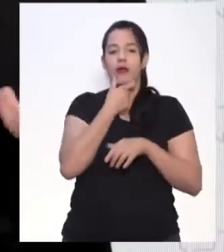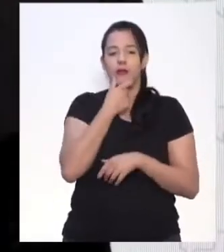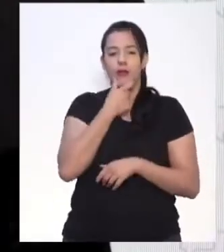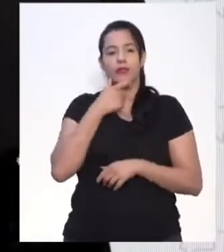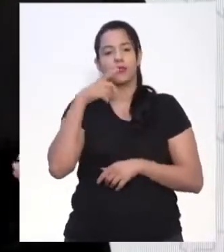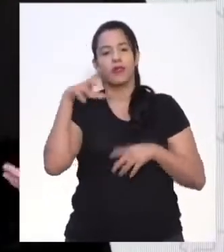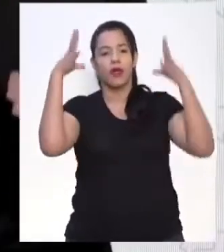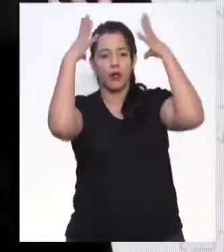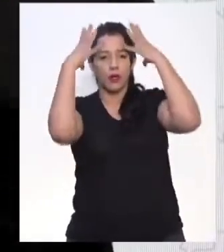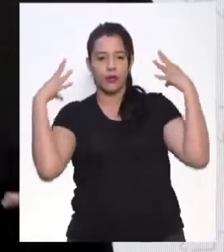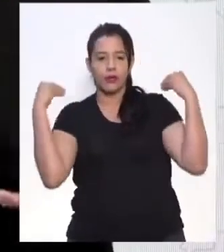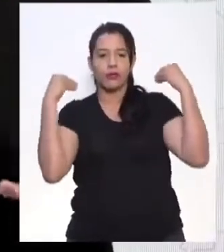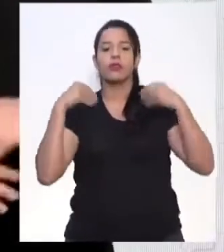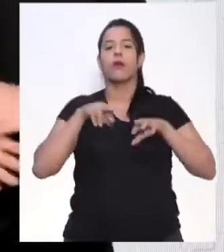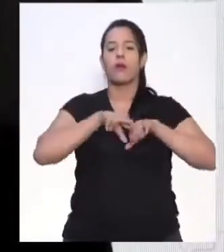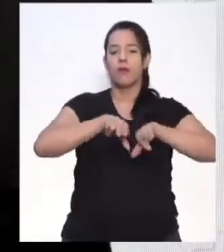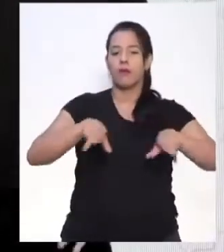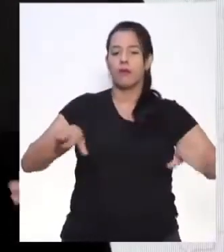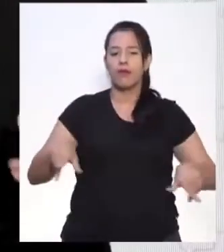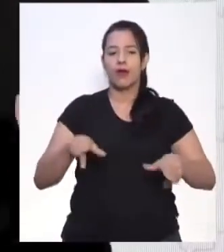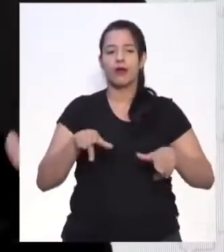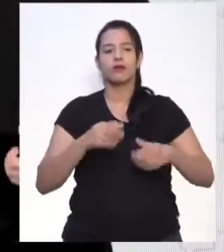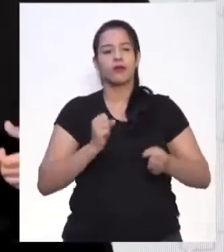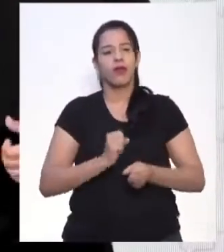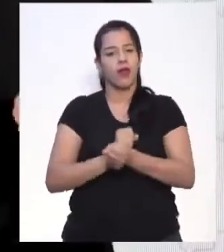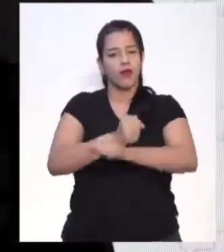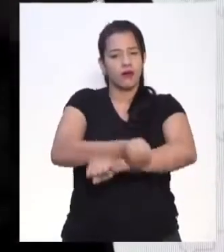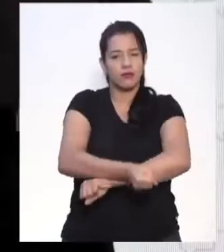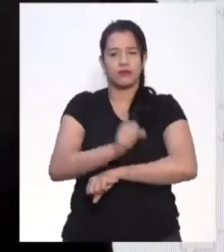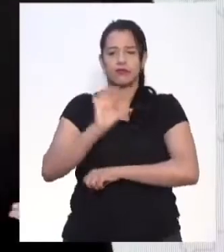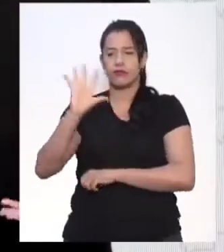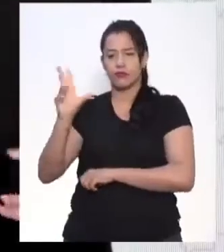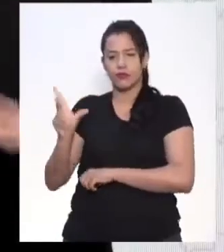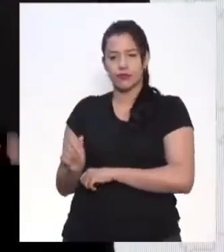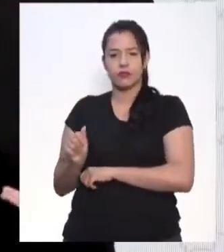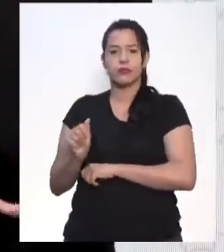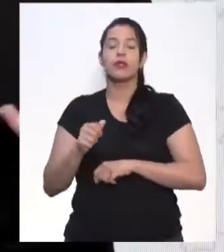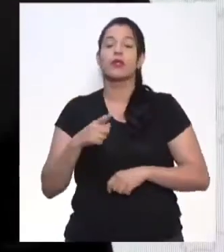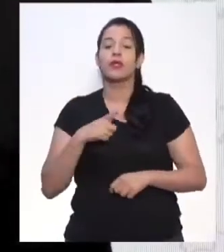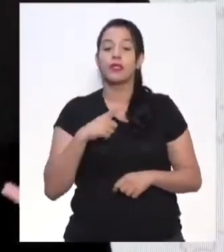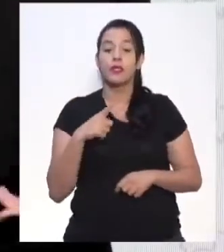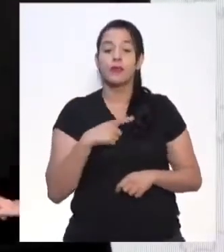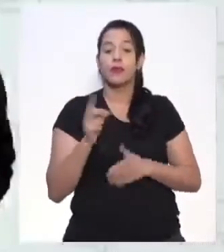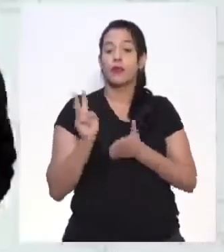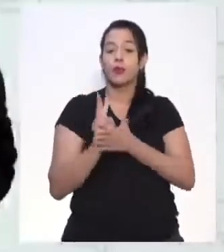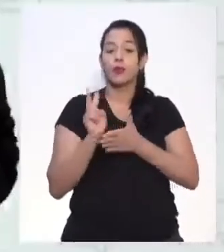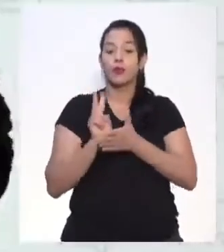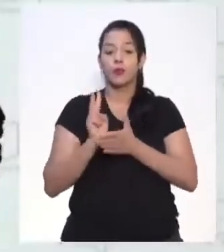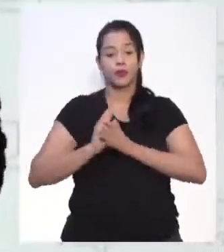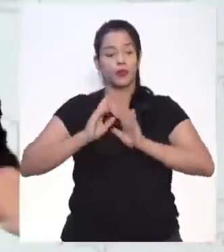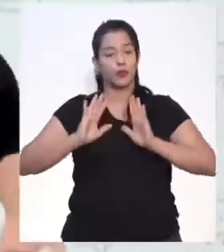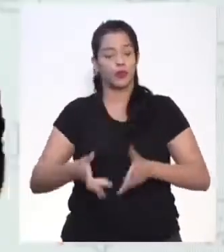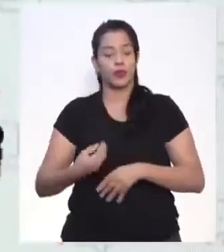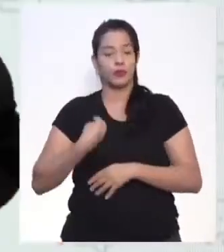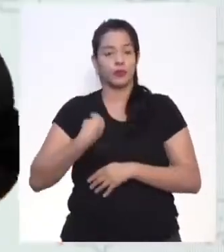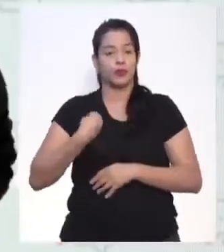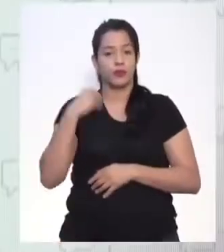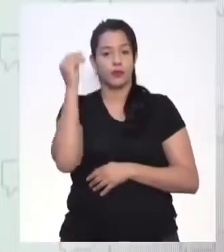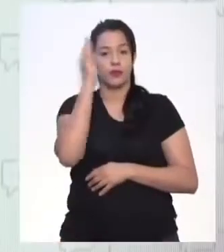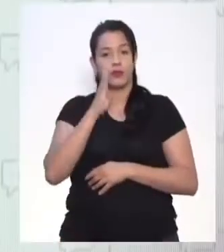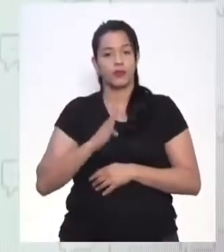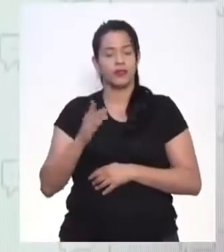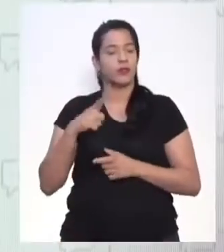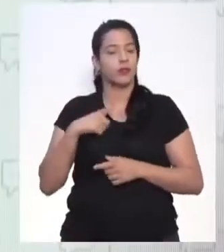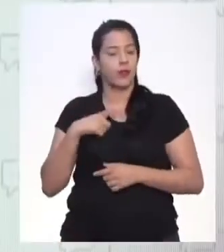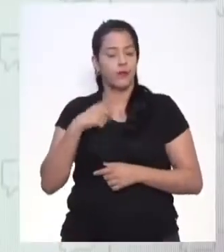Holanda, Polônia, os escravizados de várias regiões da África e, claro, os índios que já viviam por aqui. Gente de tudo quanto é canto.